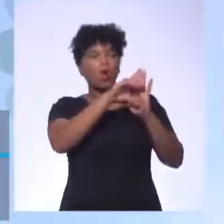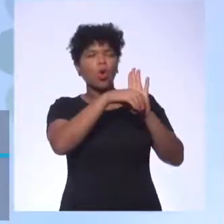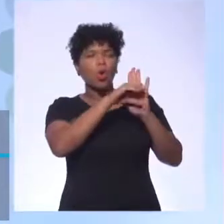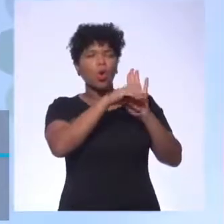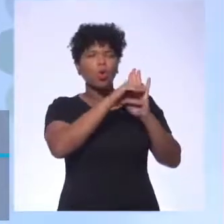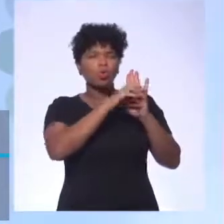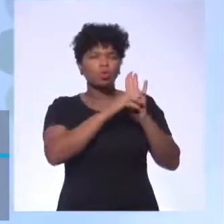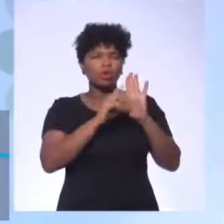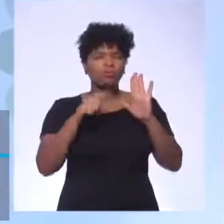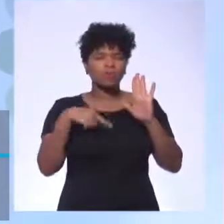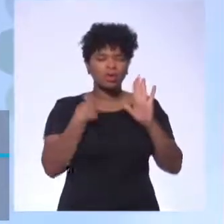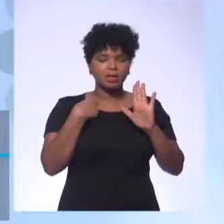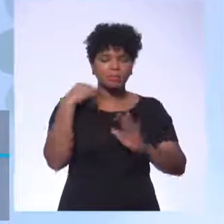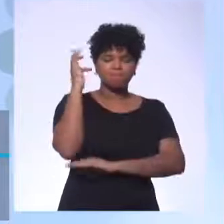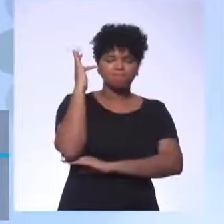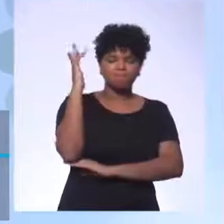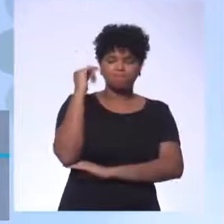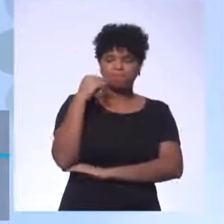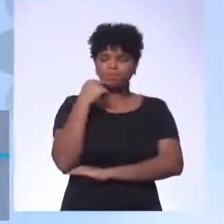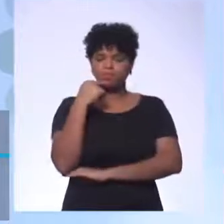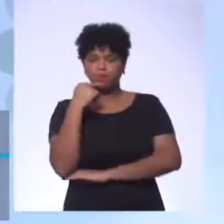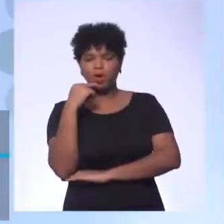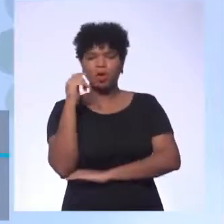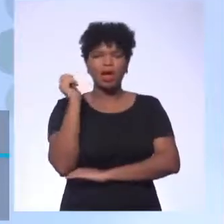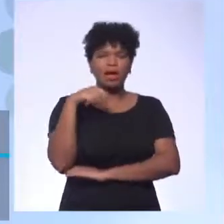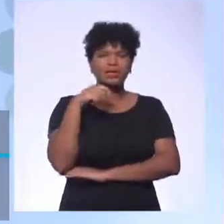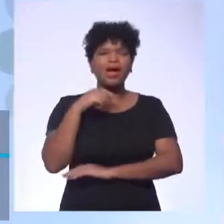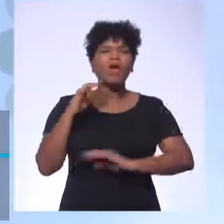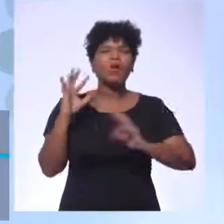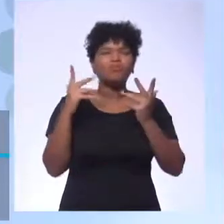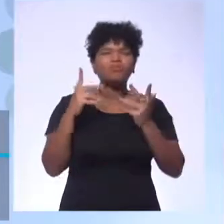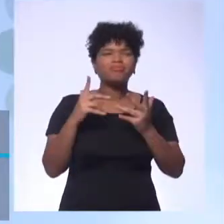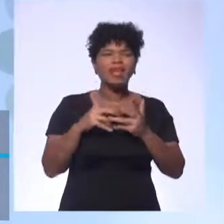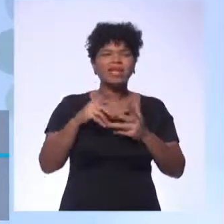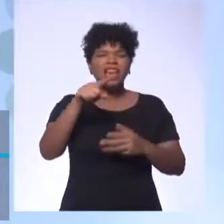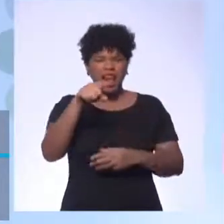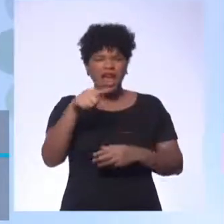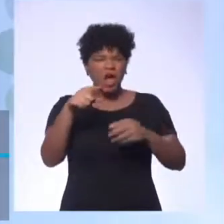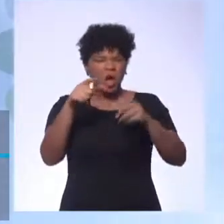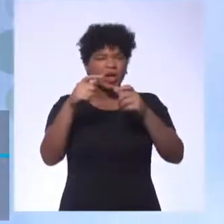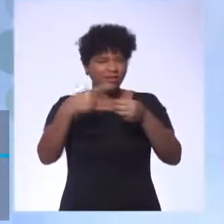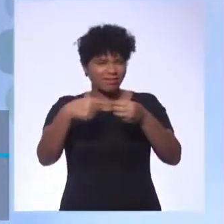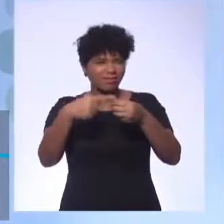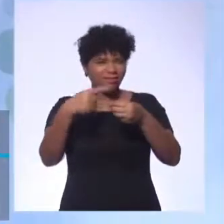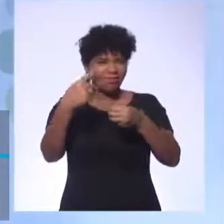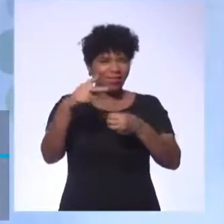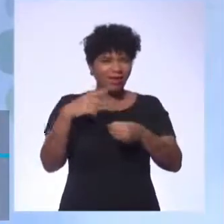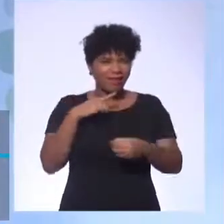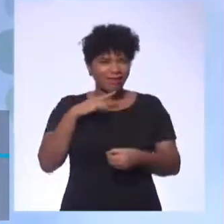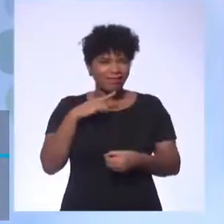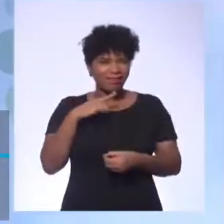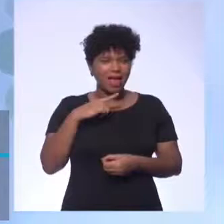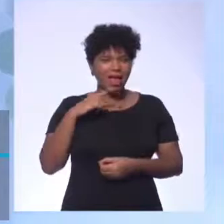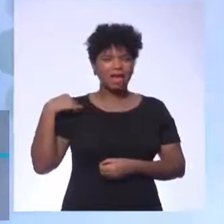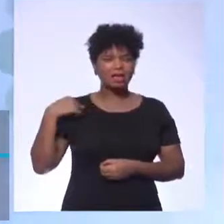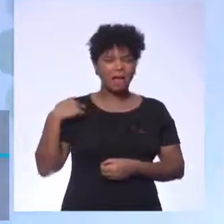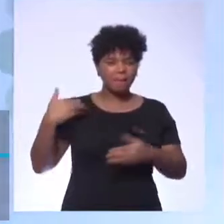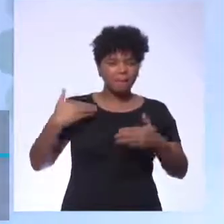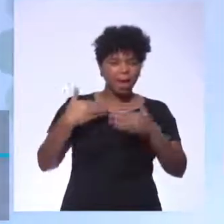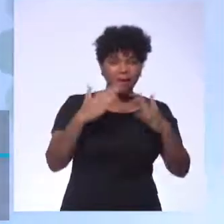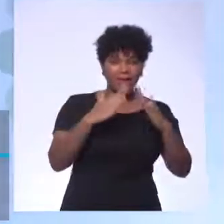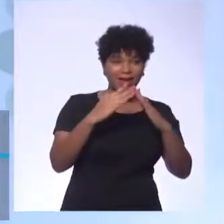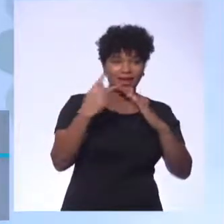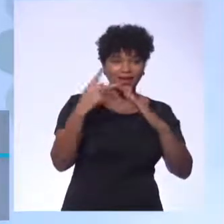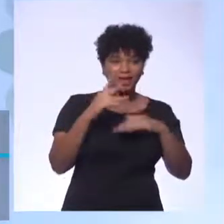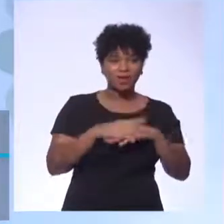Você tem que pensar aí numa situação ligada ao seu bairro e tal, e você pode ir montando aí